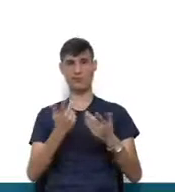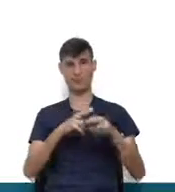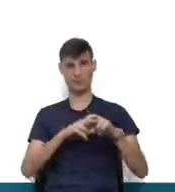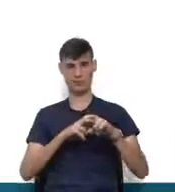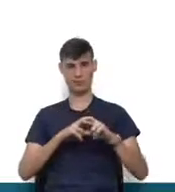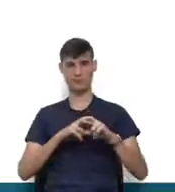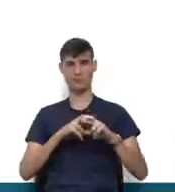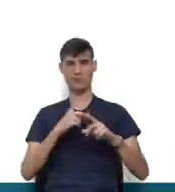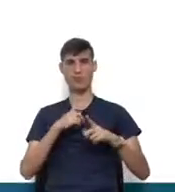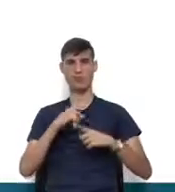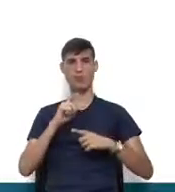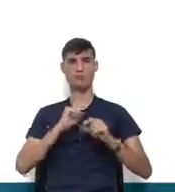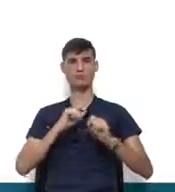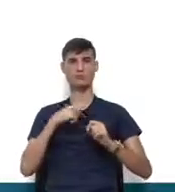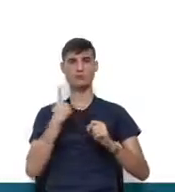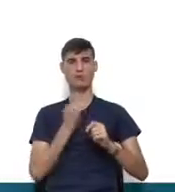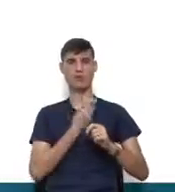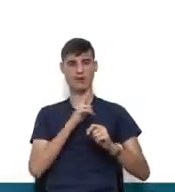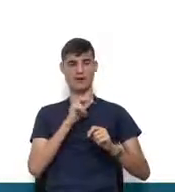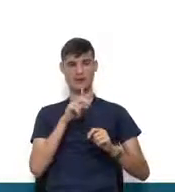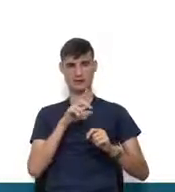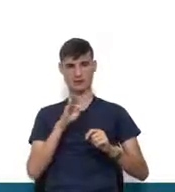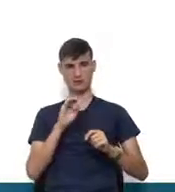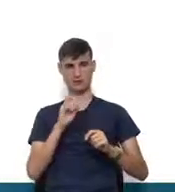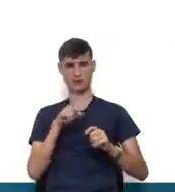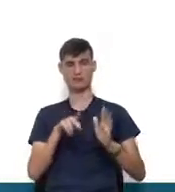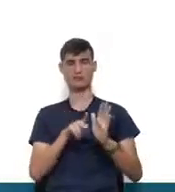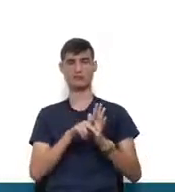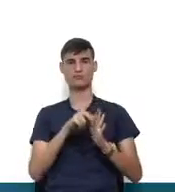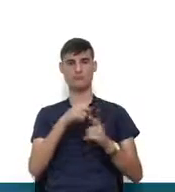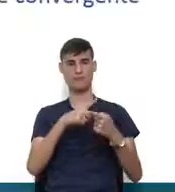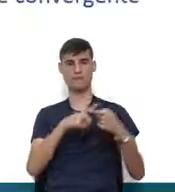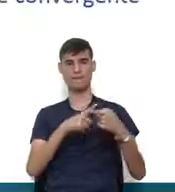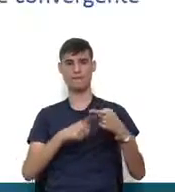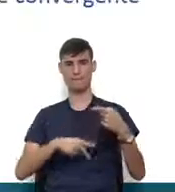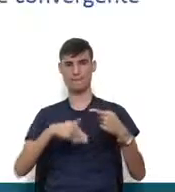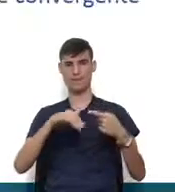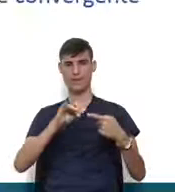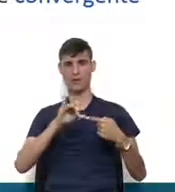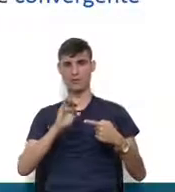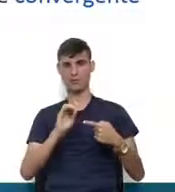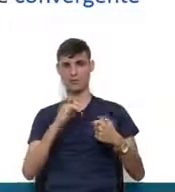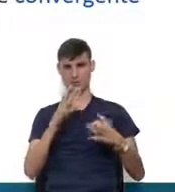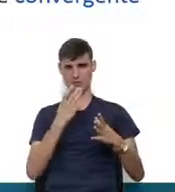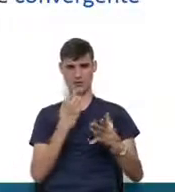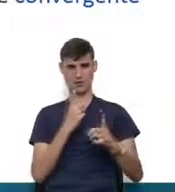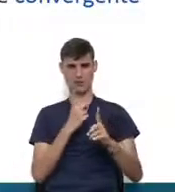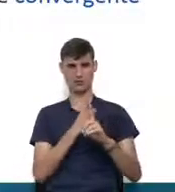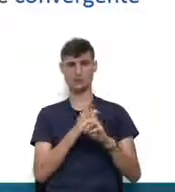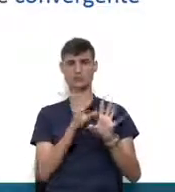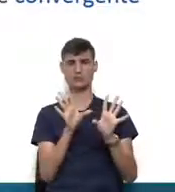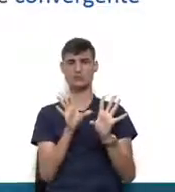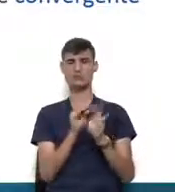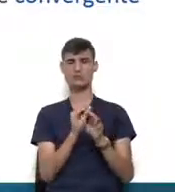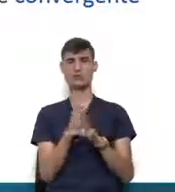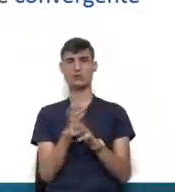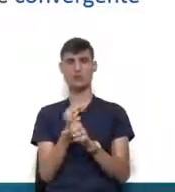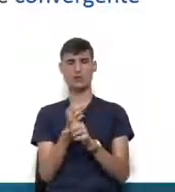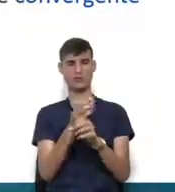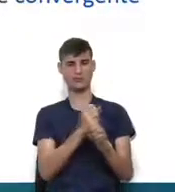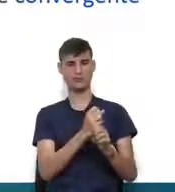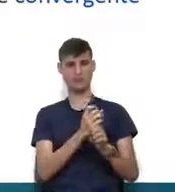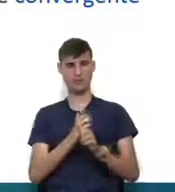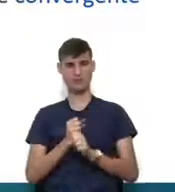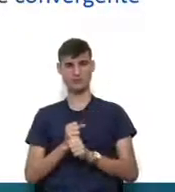caso, eu tenho que a minha razão vai ser meio. E se eu quero encontrar a soma, considerando que aqui nós temos